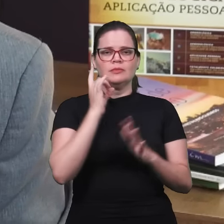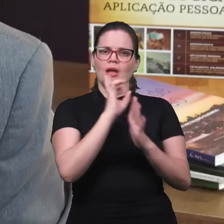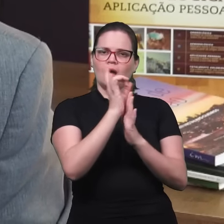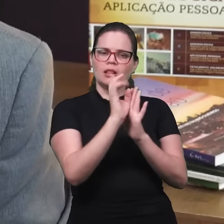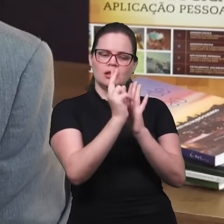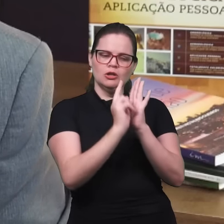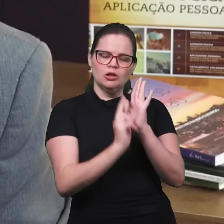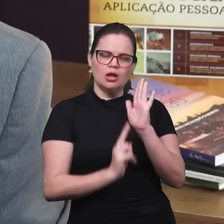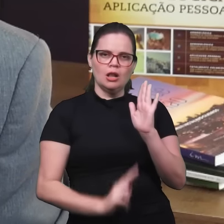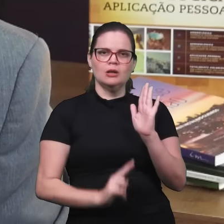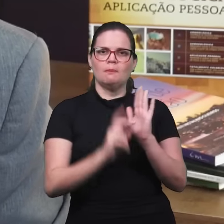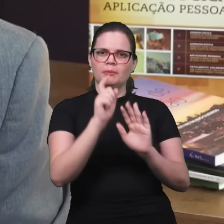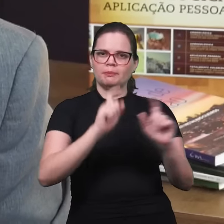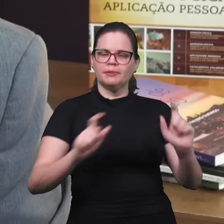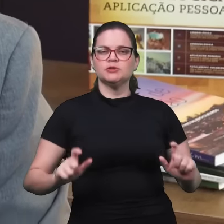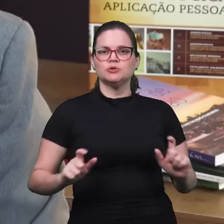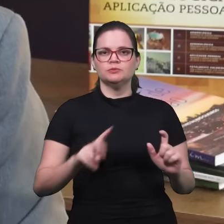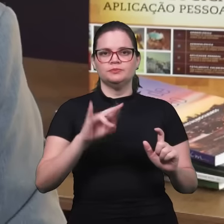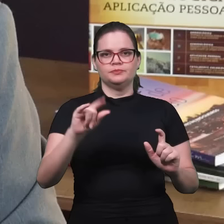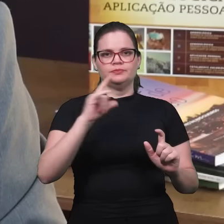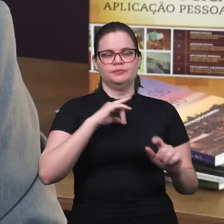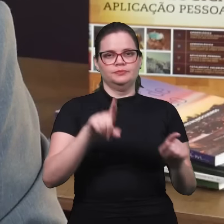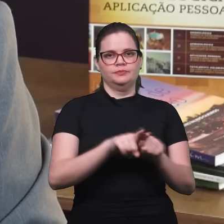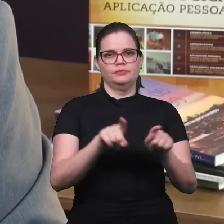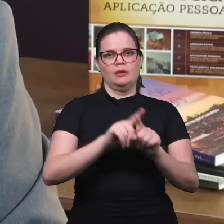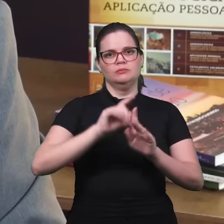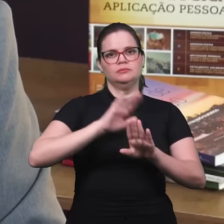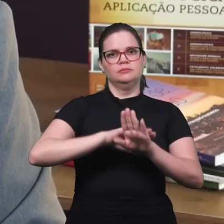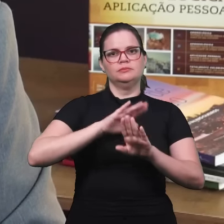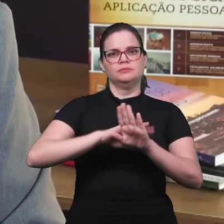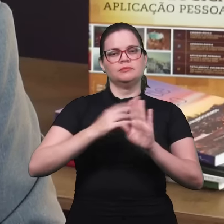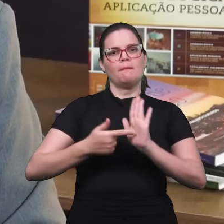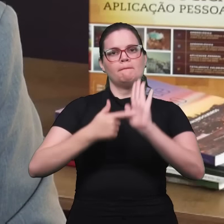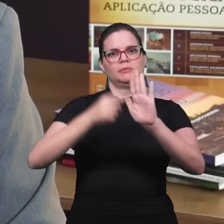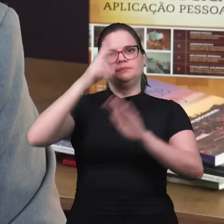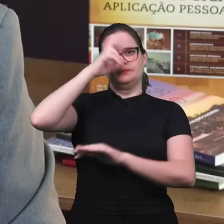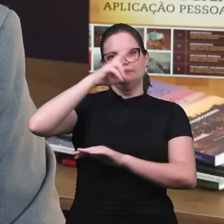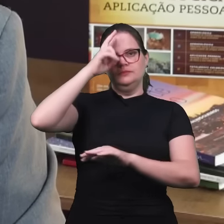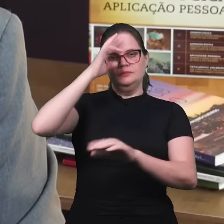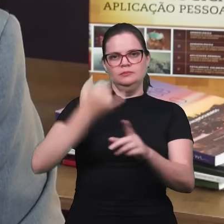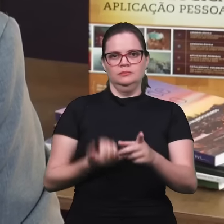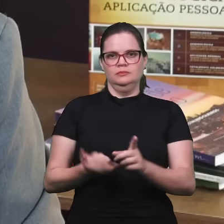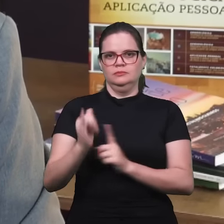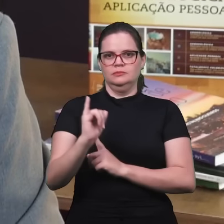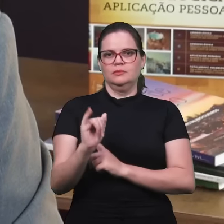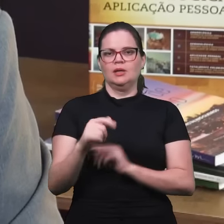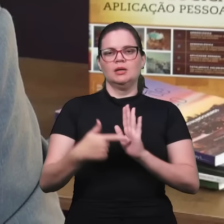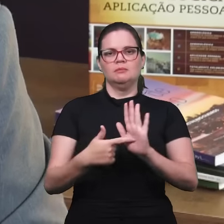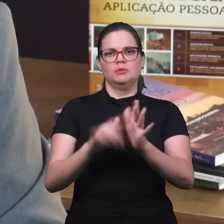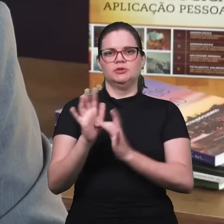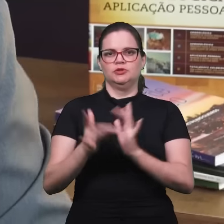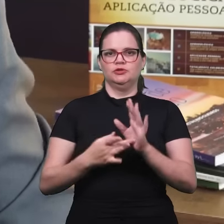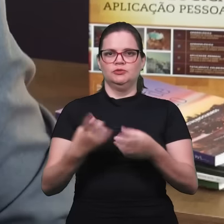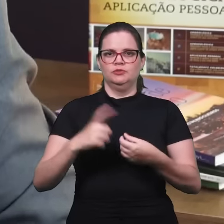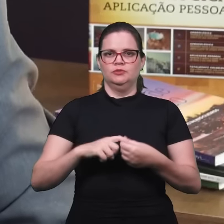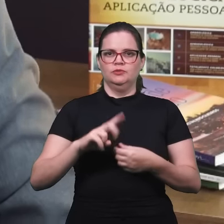aqui, como você está falando, vai trazer também nuances proféticas da vida do Senhor Jesus, né?